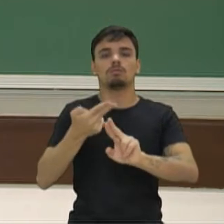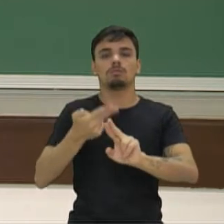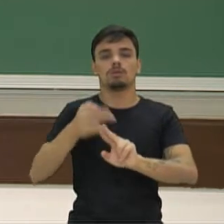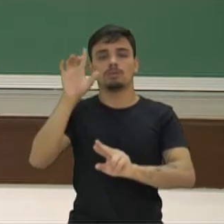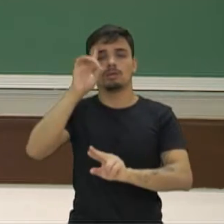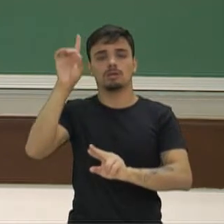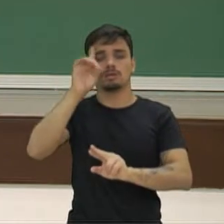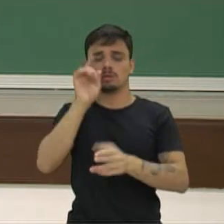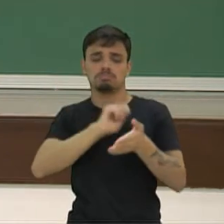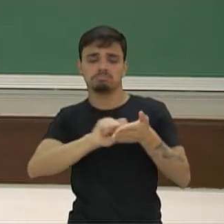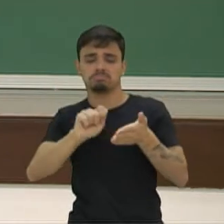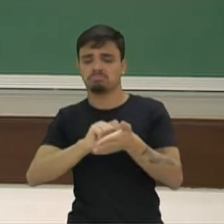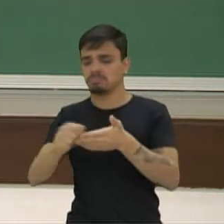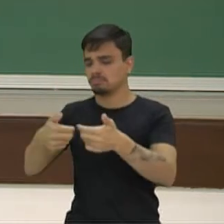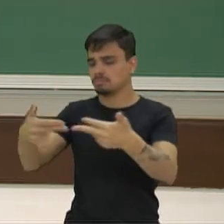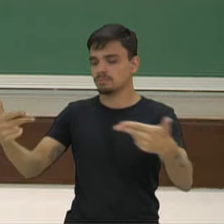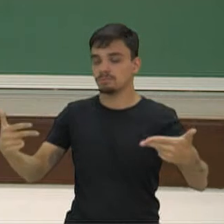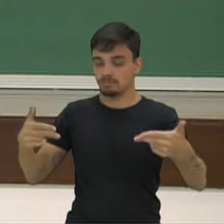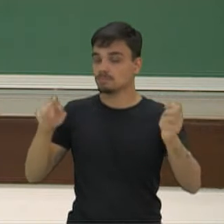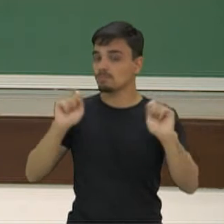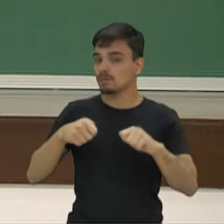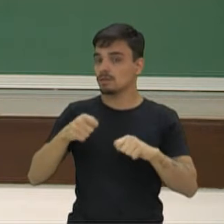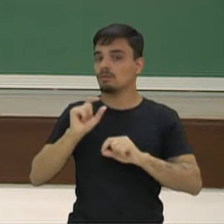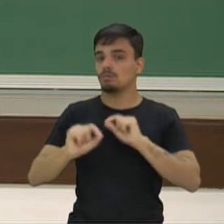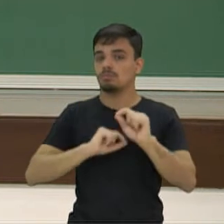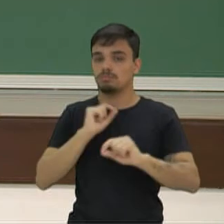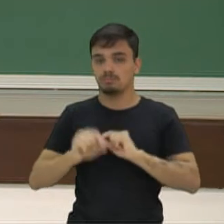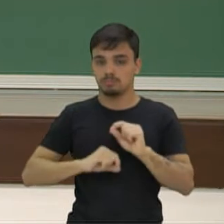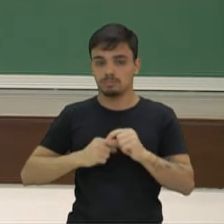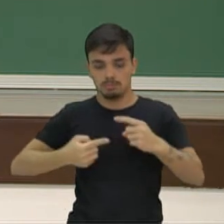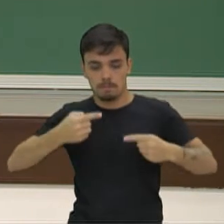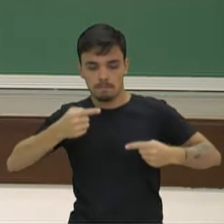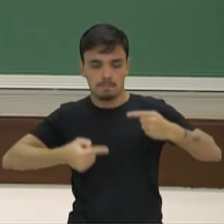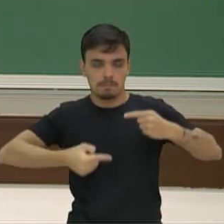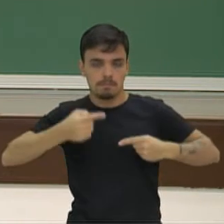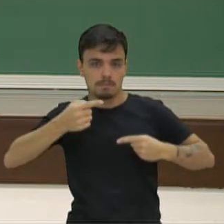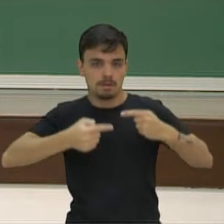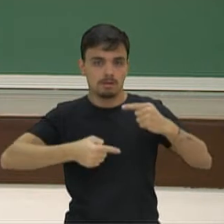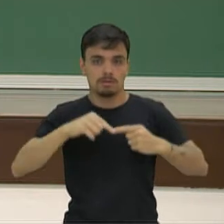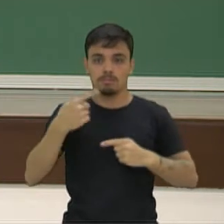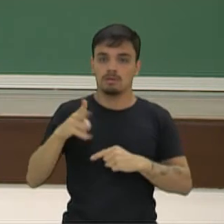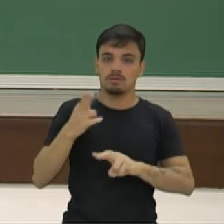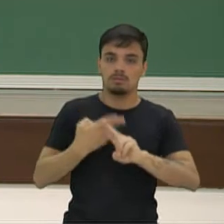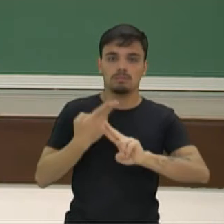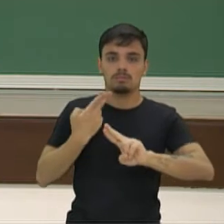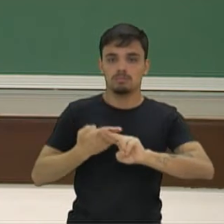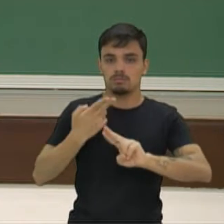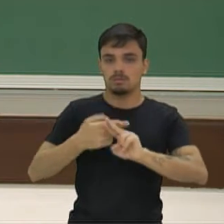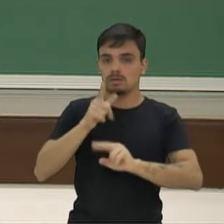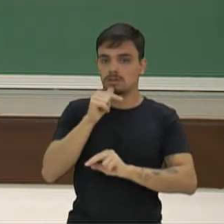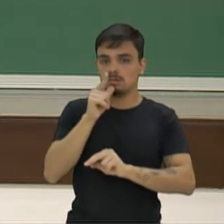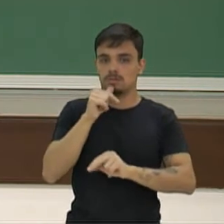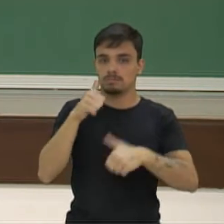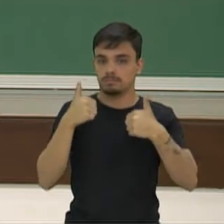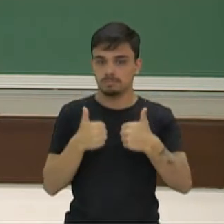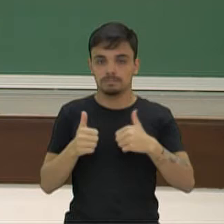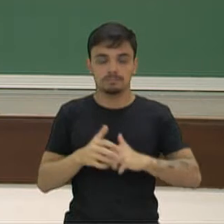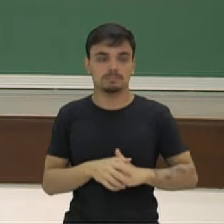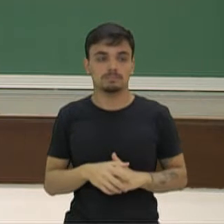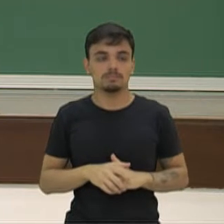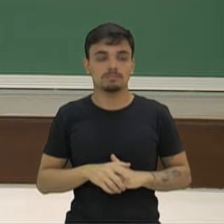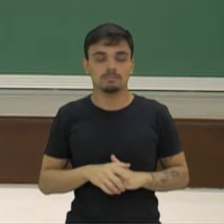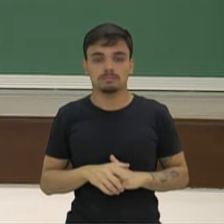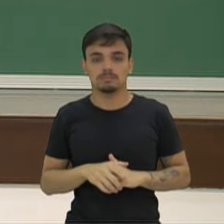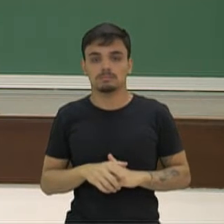dia. É necessário, então, ter uma política para o uso da água.